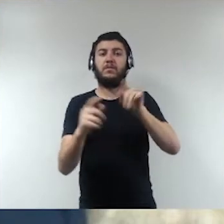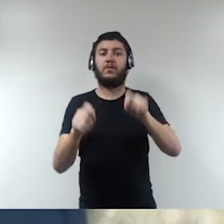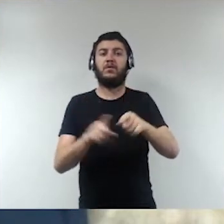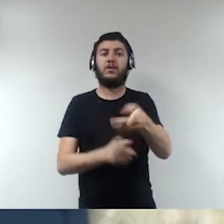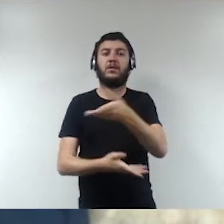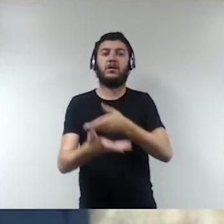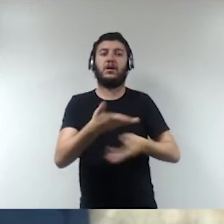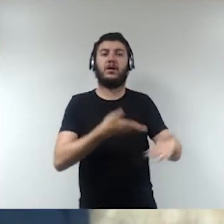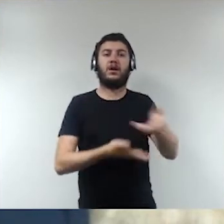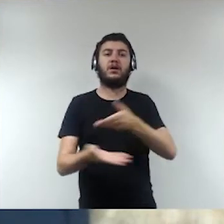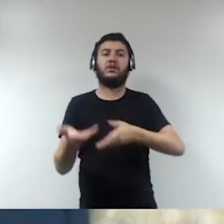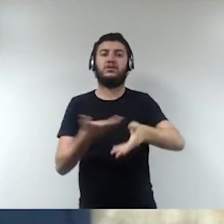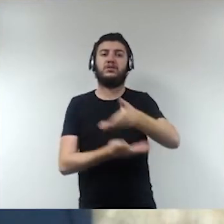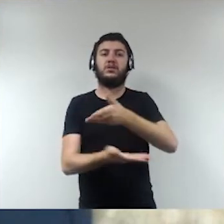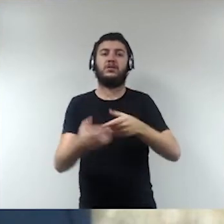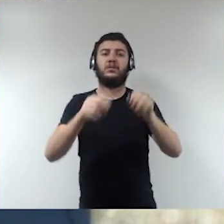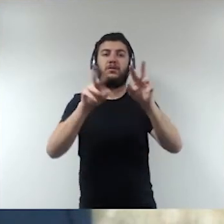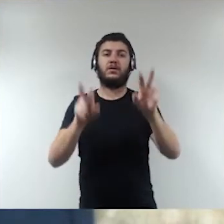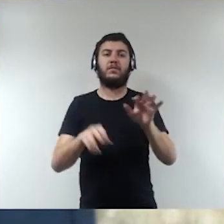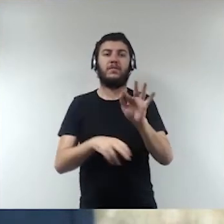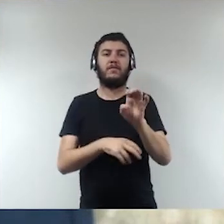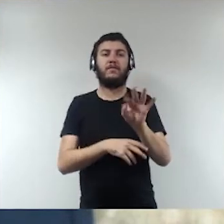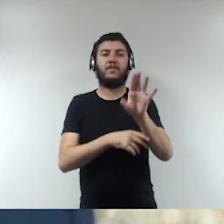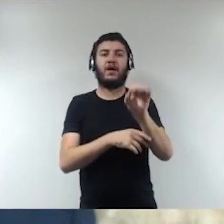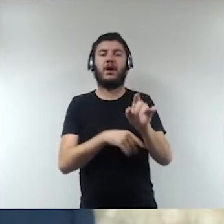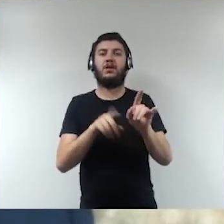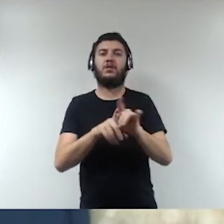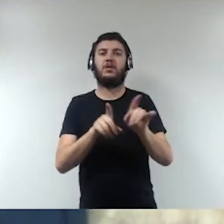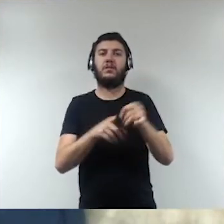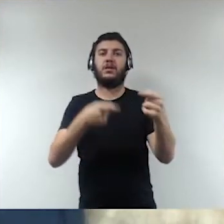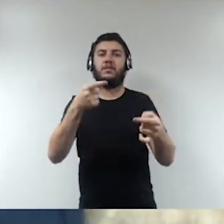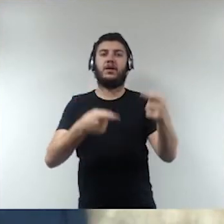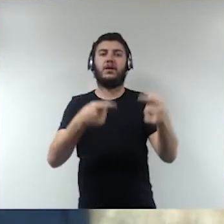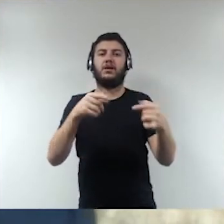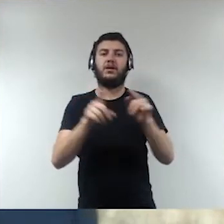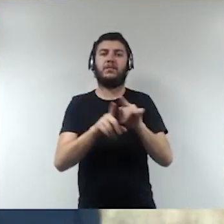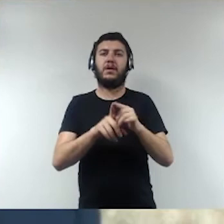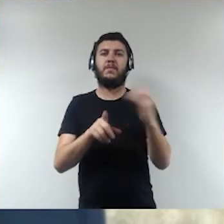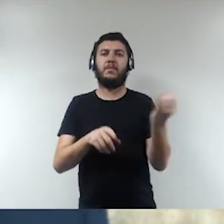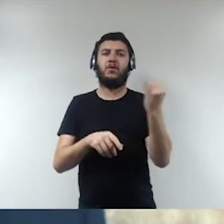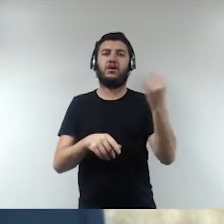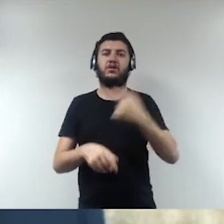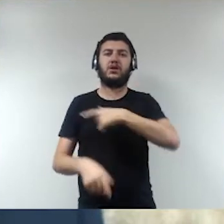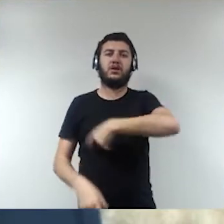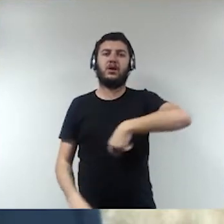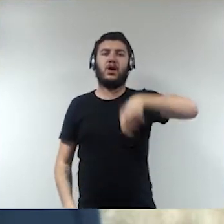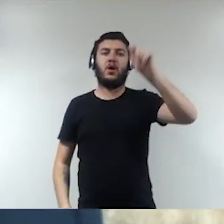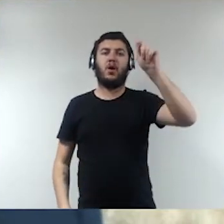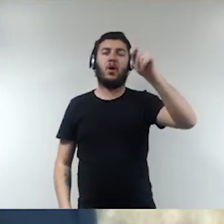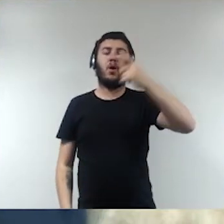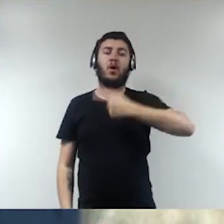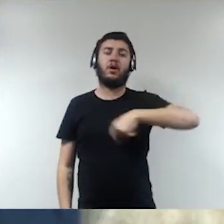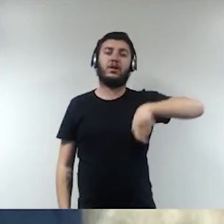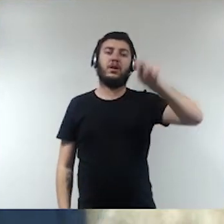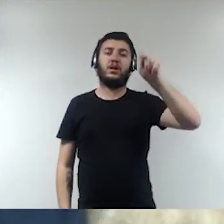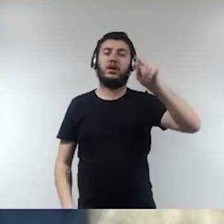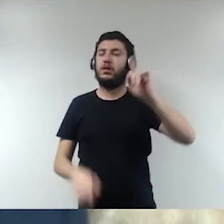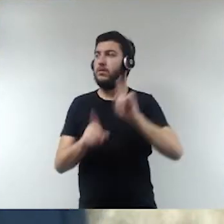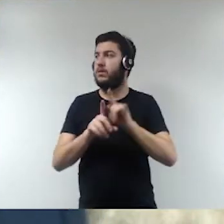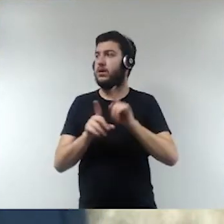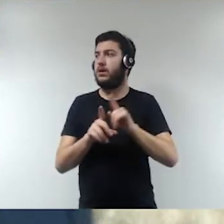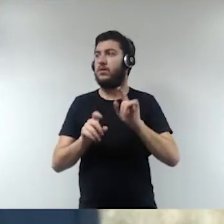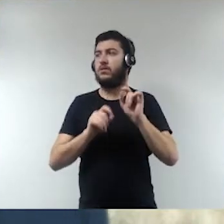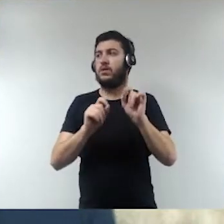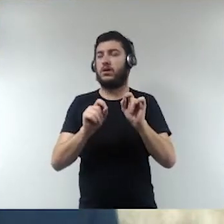questão de fato, levantar uma matéria que seja importante, uma questão de ordem. E soluções? Bem, sinceramente, eu devo ser